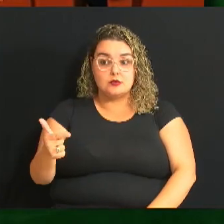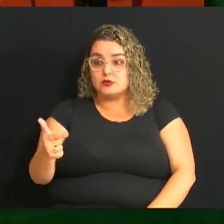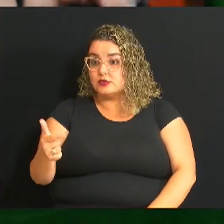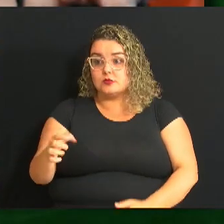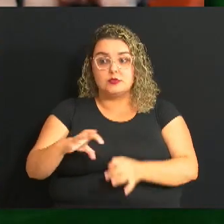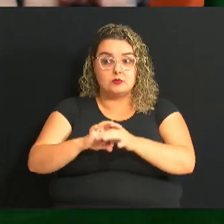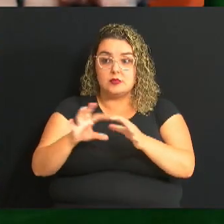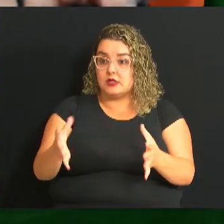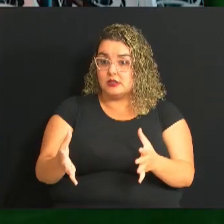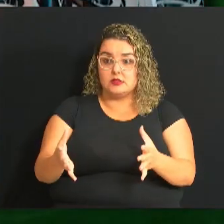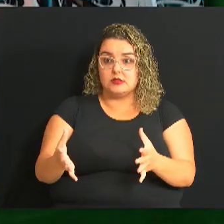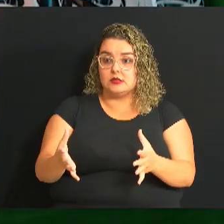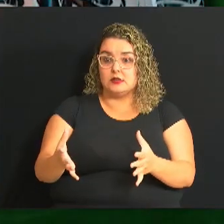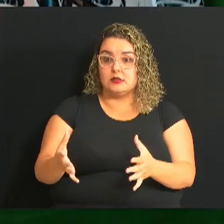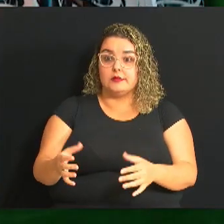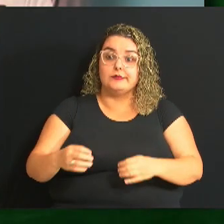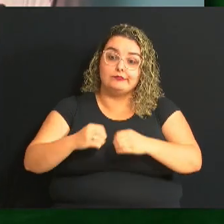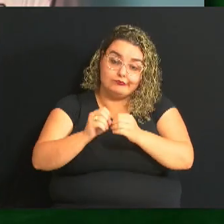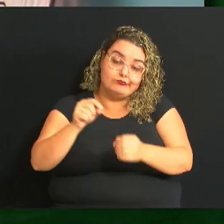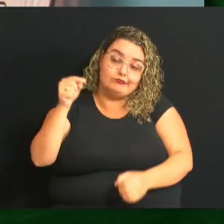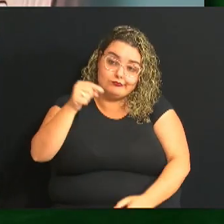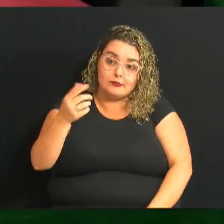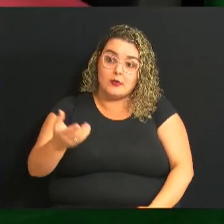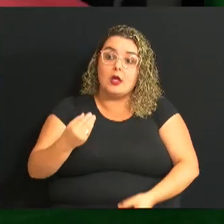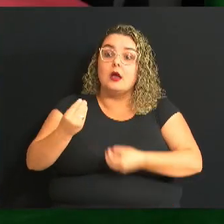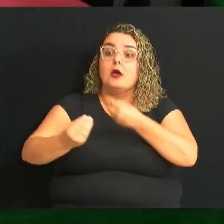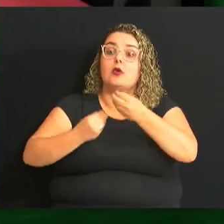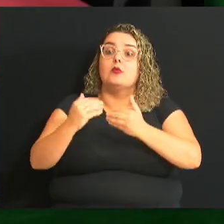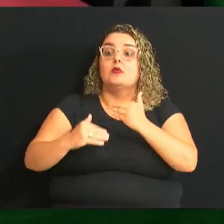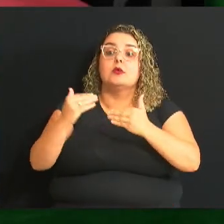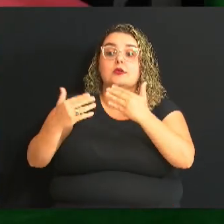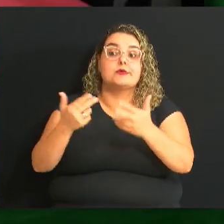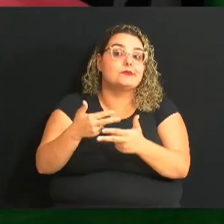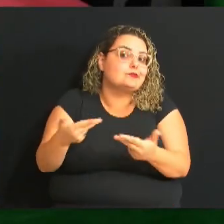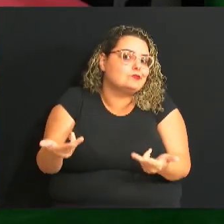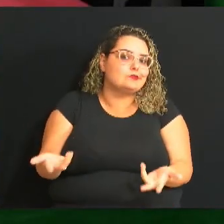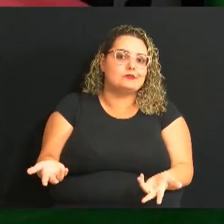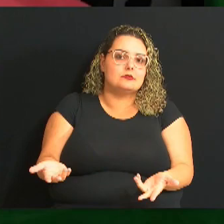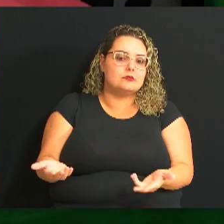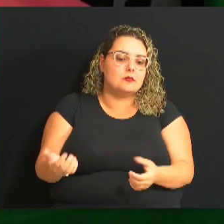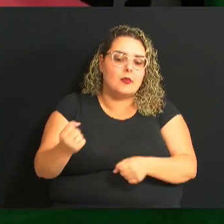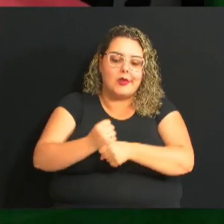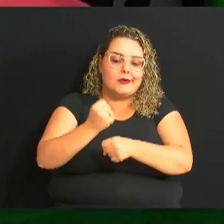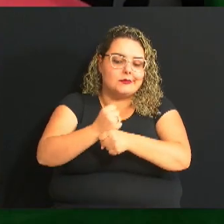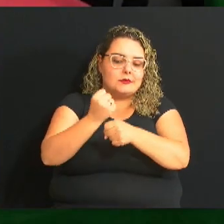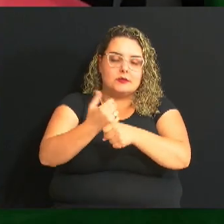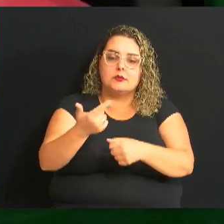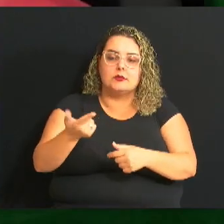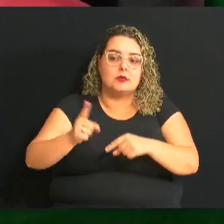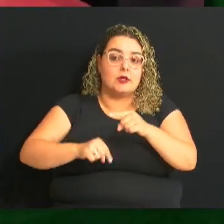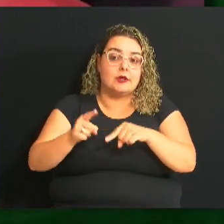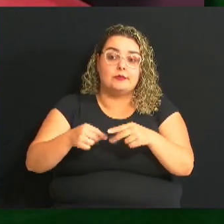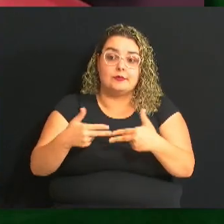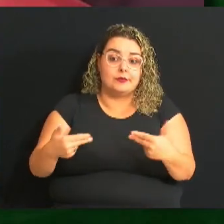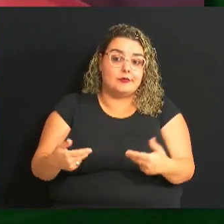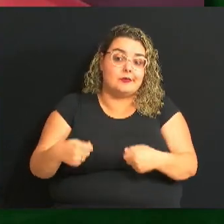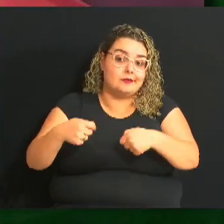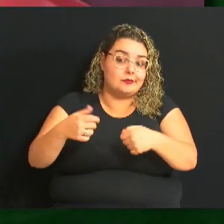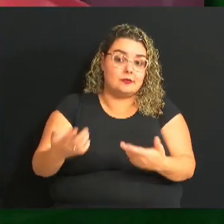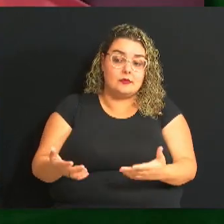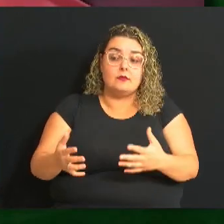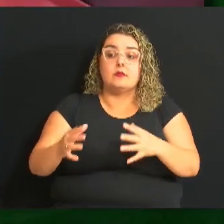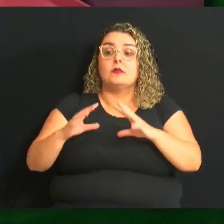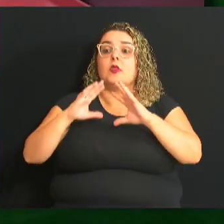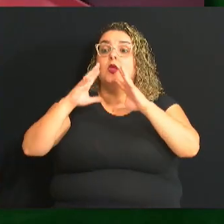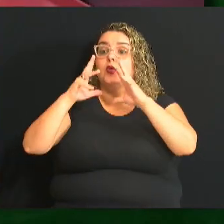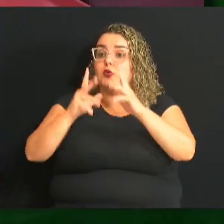os laboratórios eram lá, né? Como é que você vai construir alguma coisa se você não tem todo o equipamento que você precisa? Então, tudo que eles